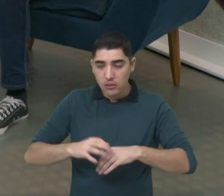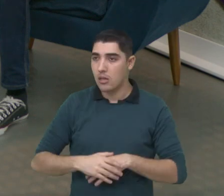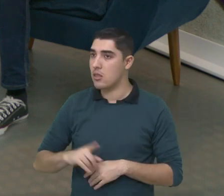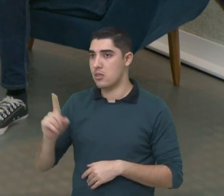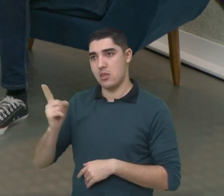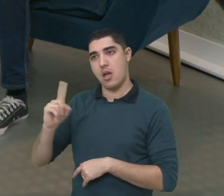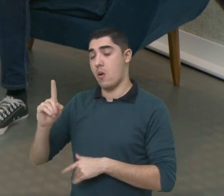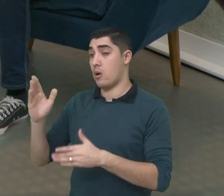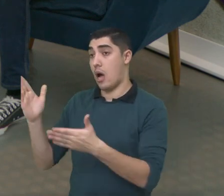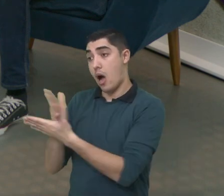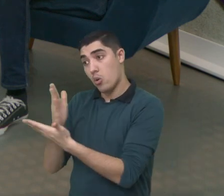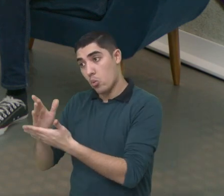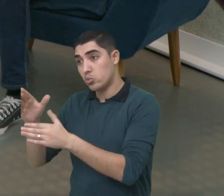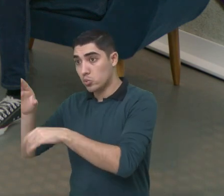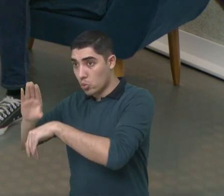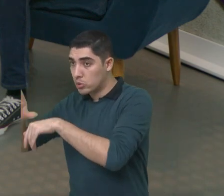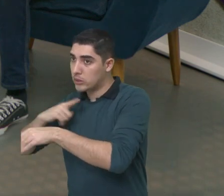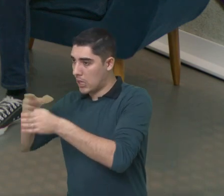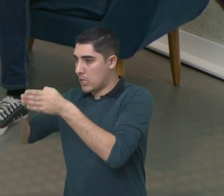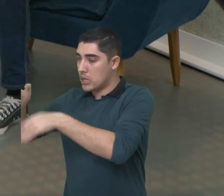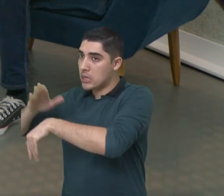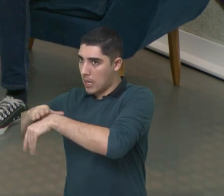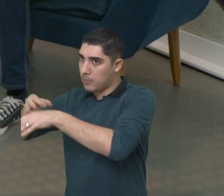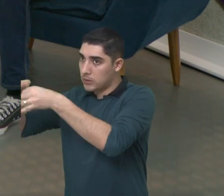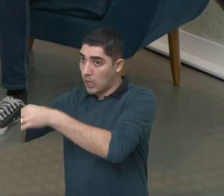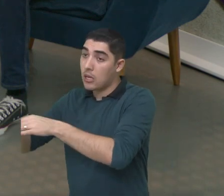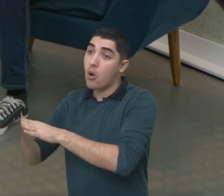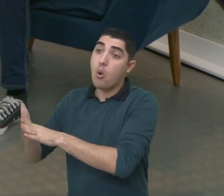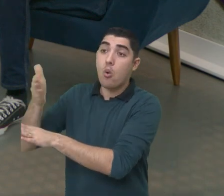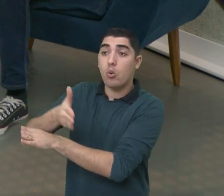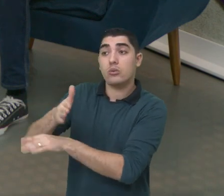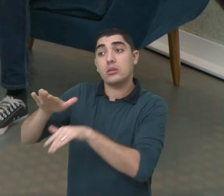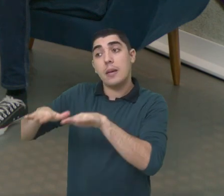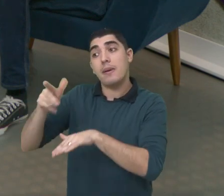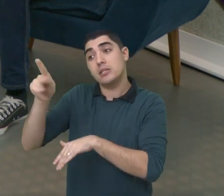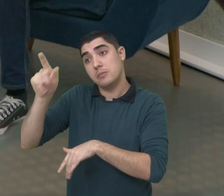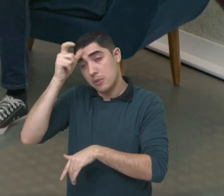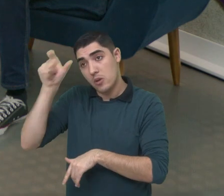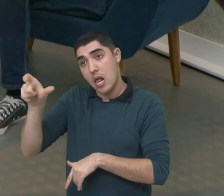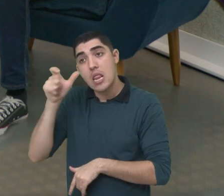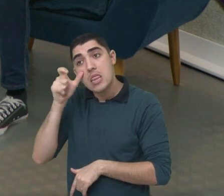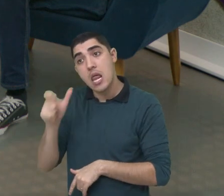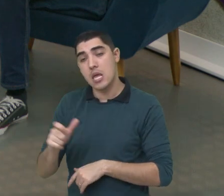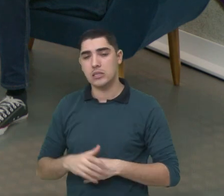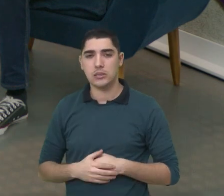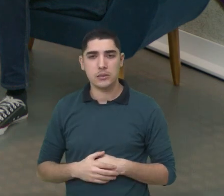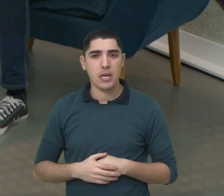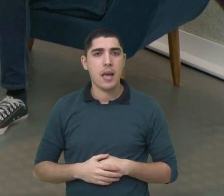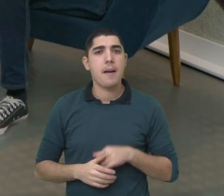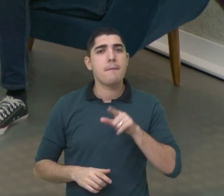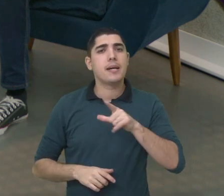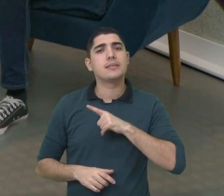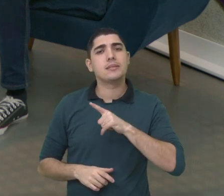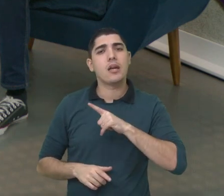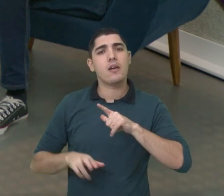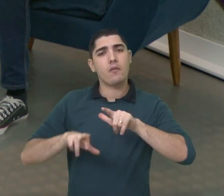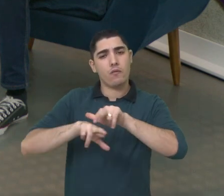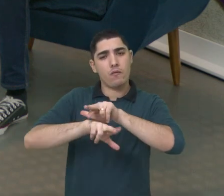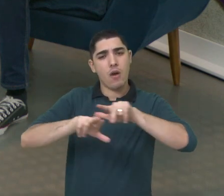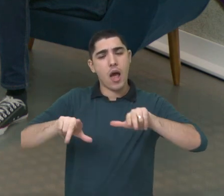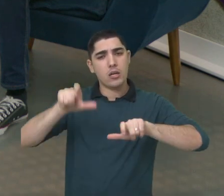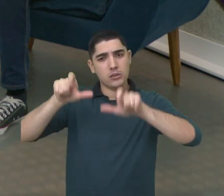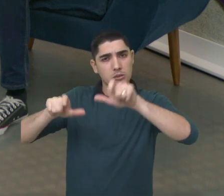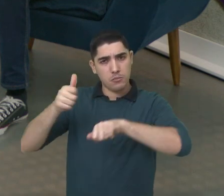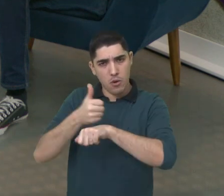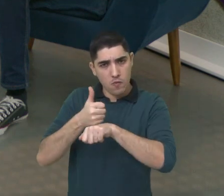o tempo exato e outros vai depender muito do interesse da pessoa. Existem vários corretores, eles